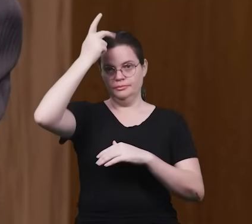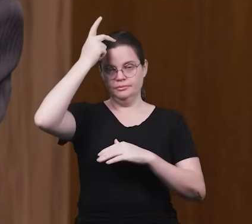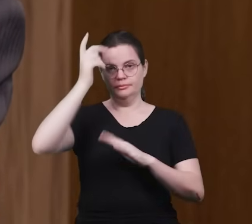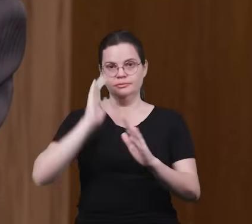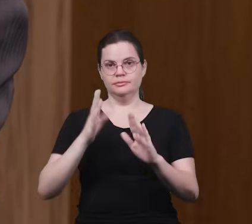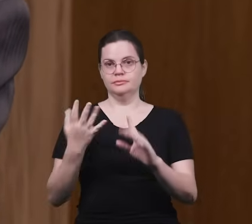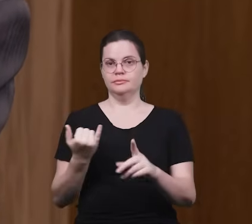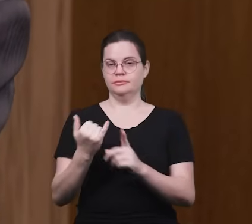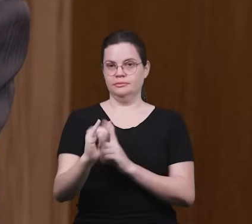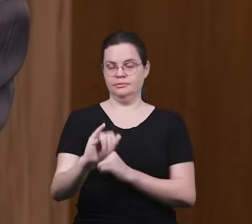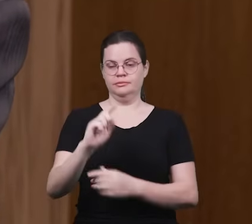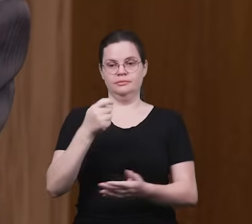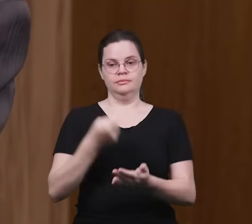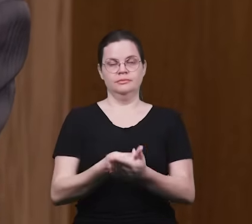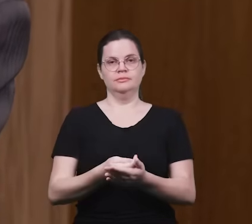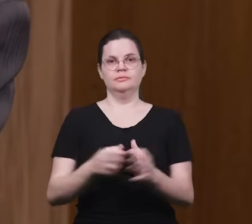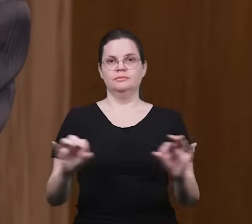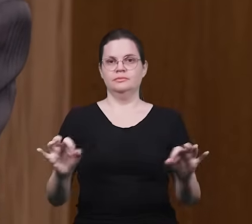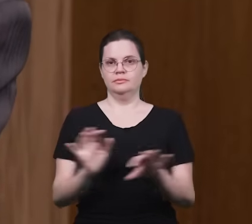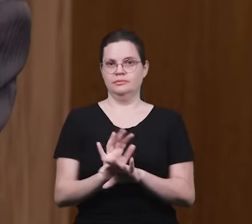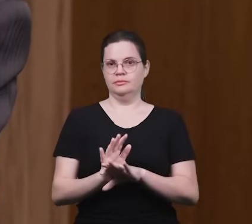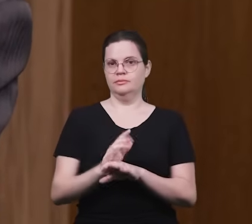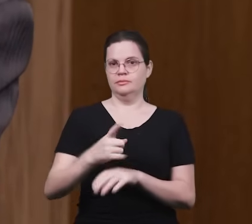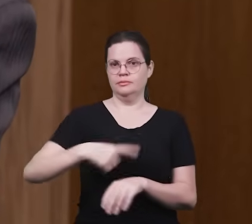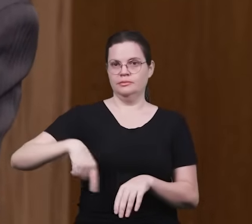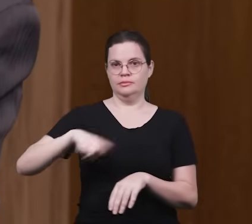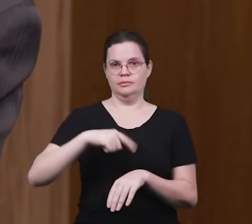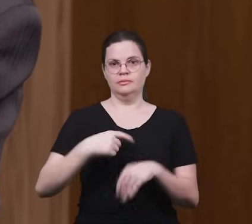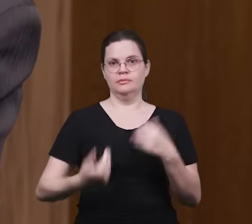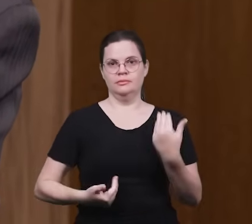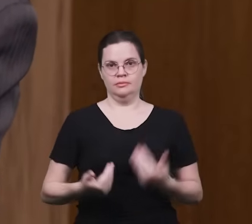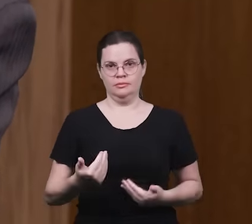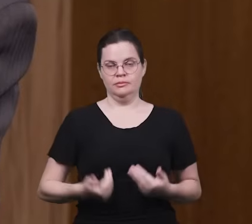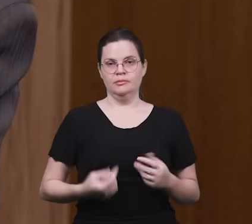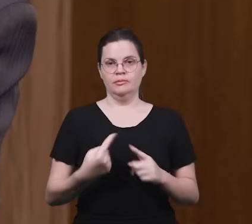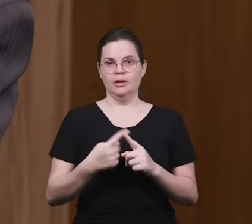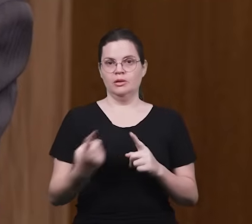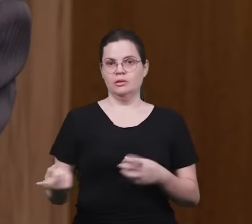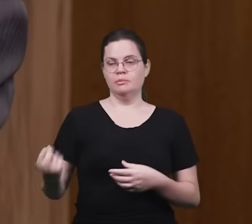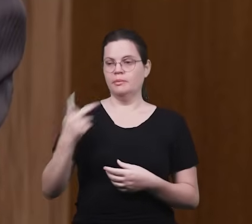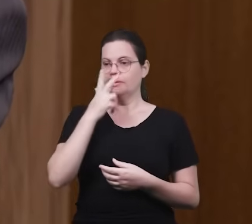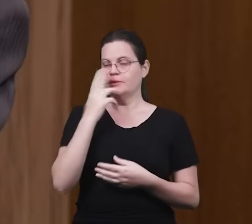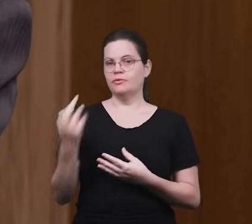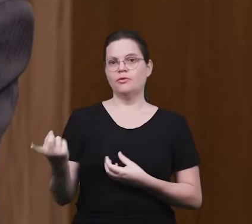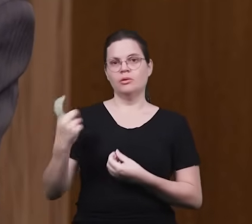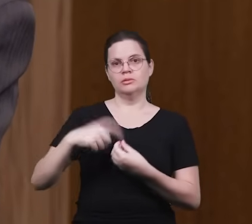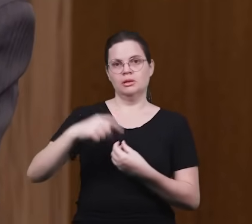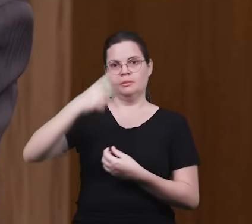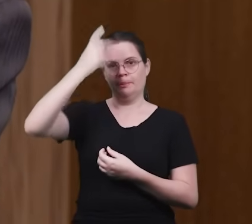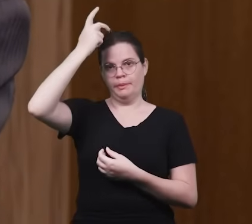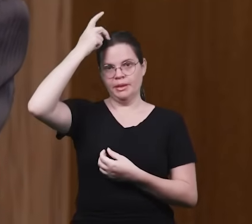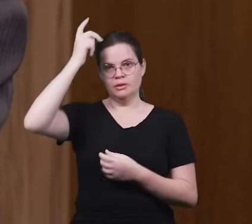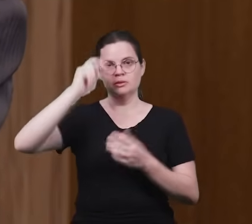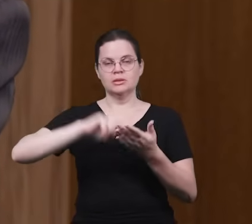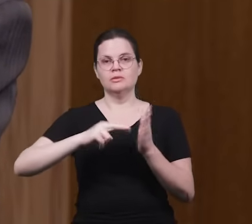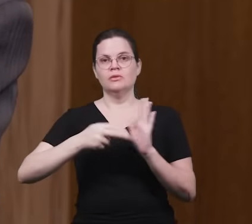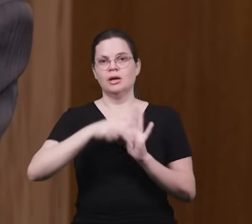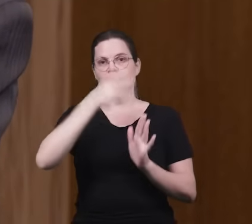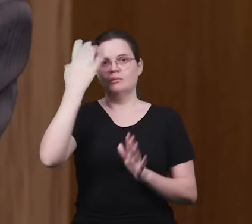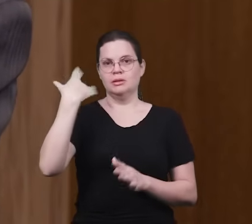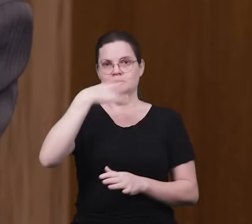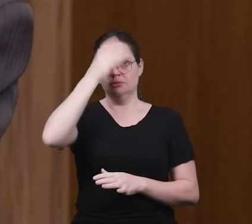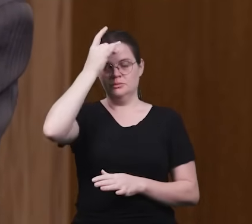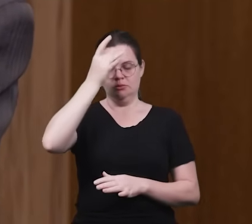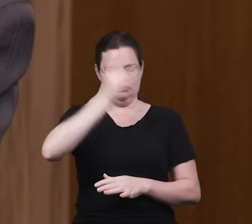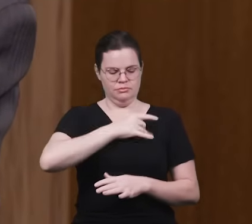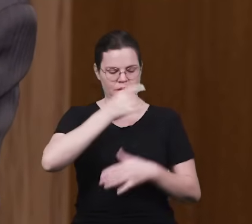da igreja, e quando nós dizemos que nós estamos retornando ao Pentecostes, nós estamos valorizando o batismo com o Espírito